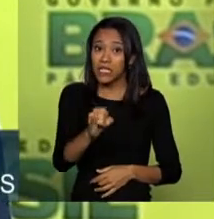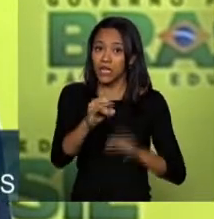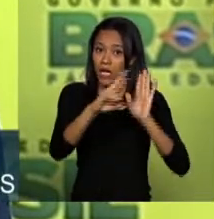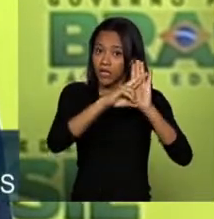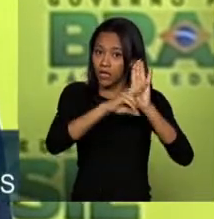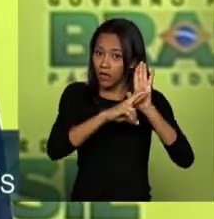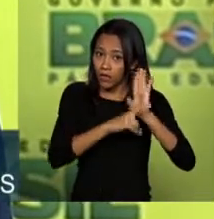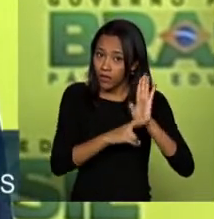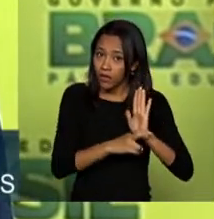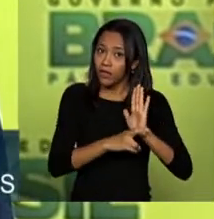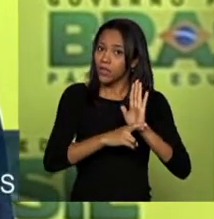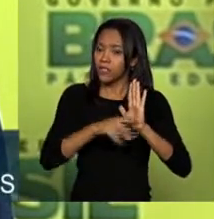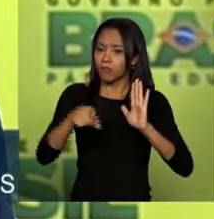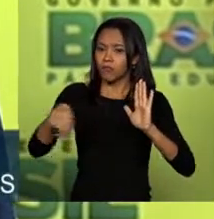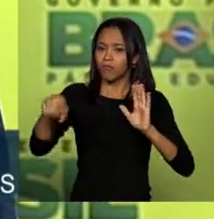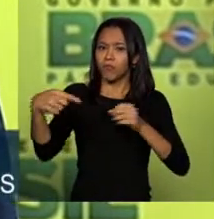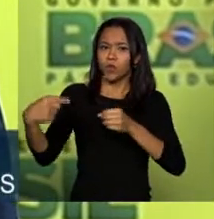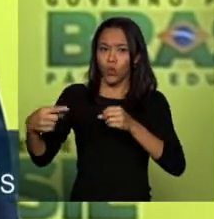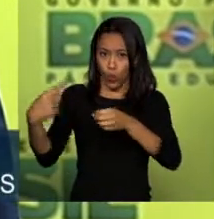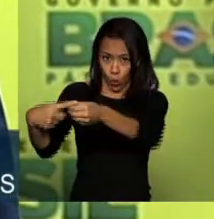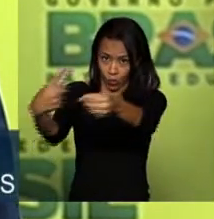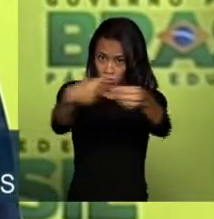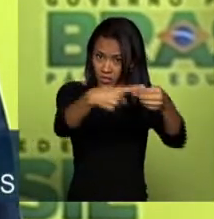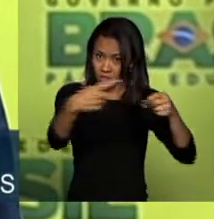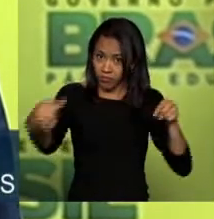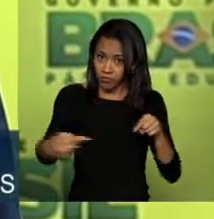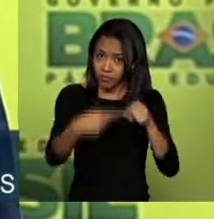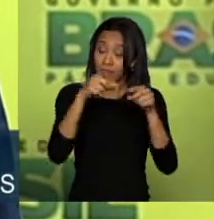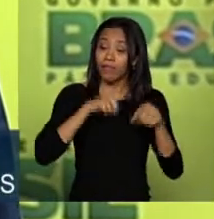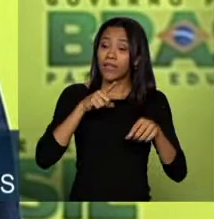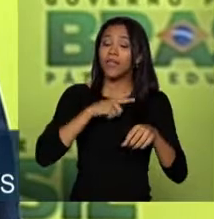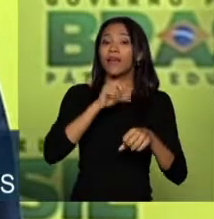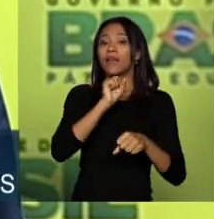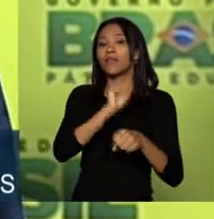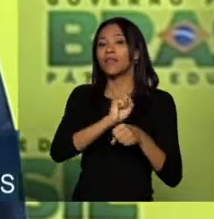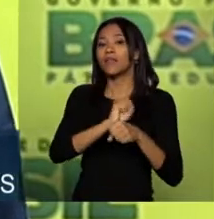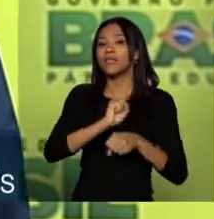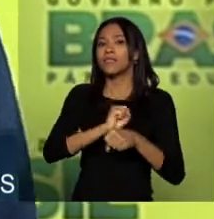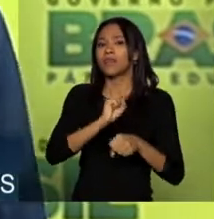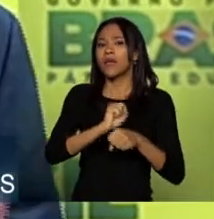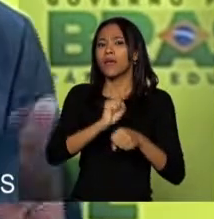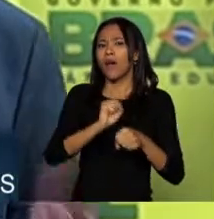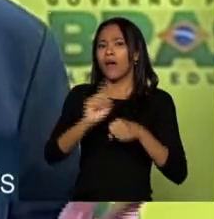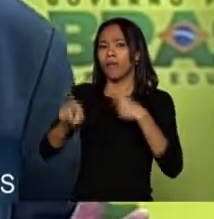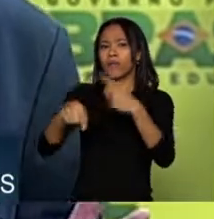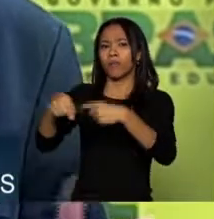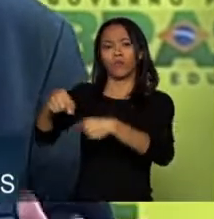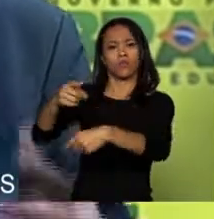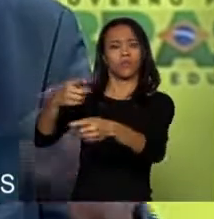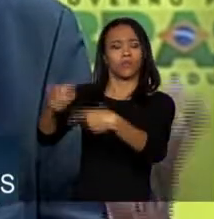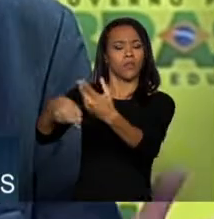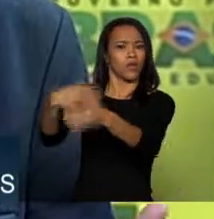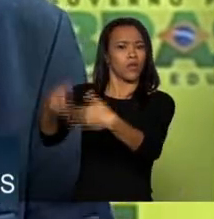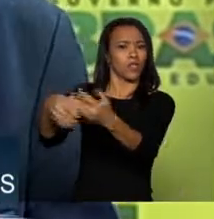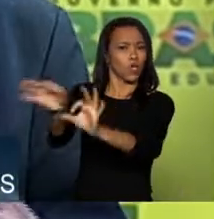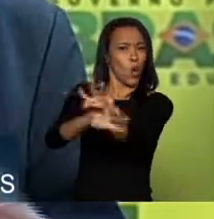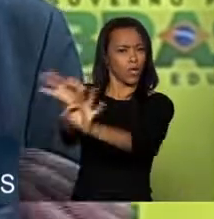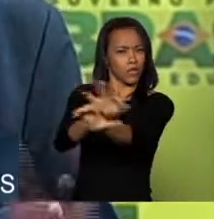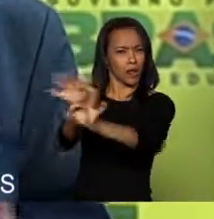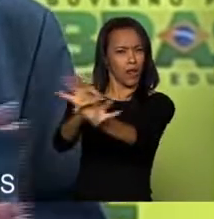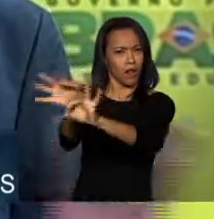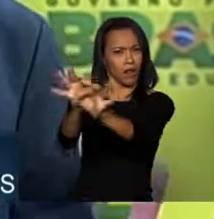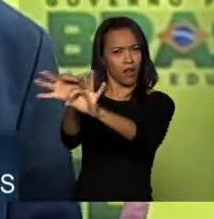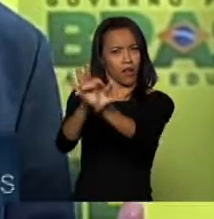de acordo com as exigências, esses municípios terão prazo para se adequarem a essas normas? Aí ele tem um prazo para recurso, ele tem um prazo para